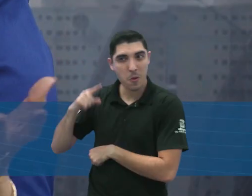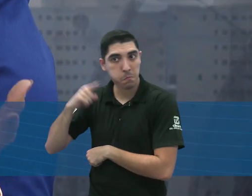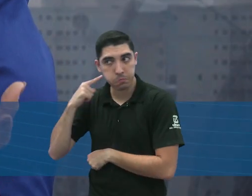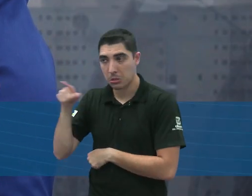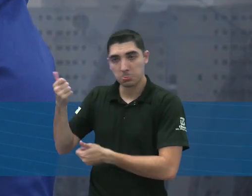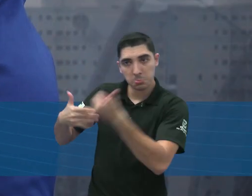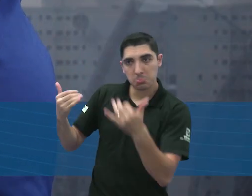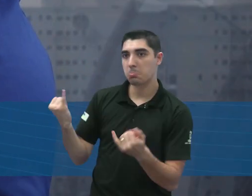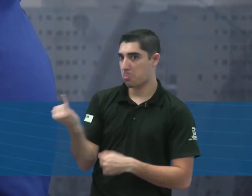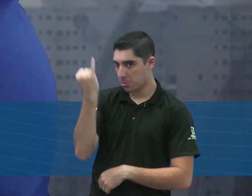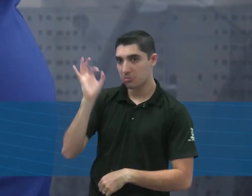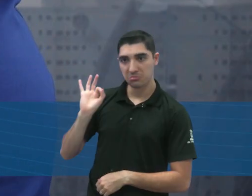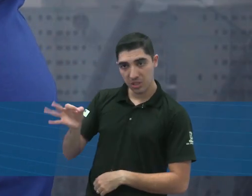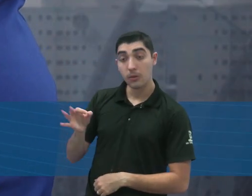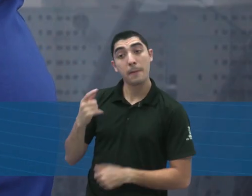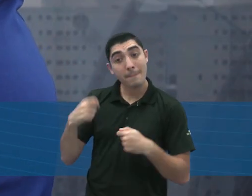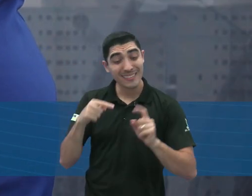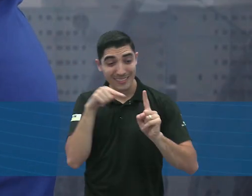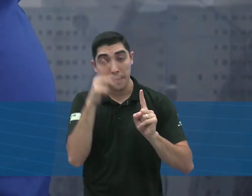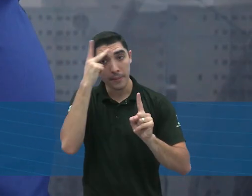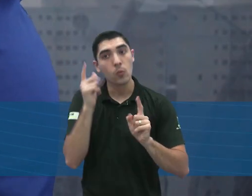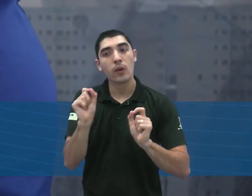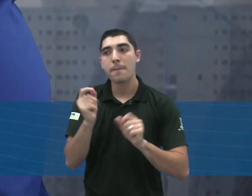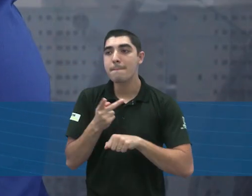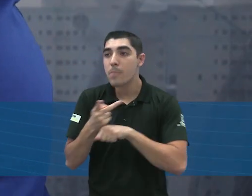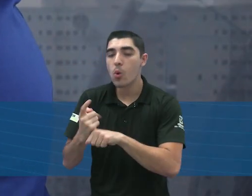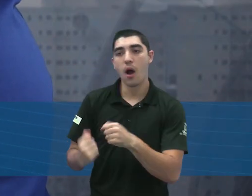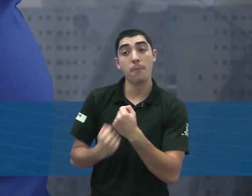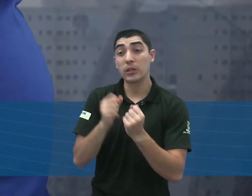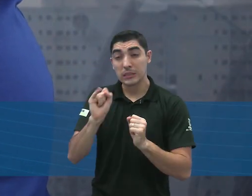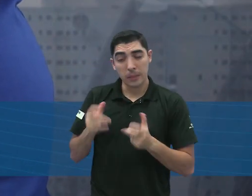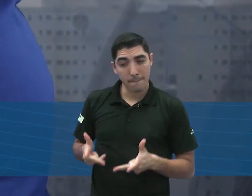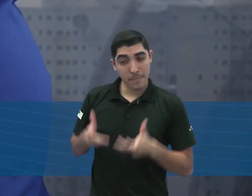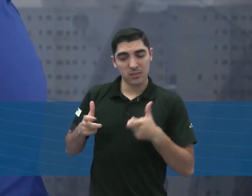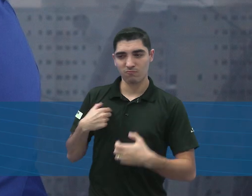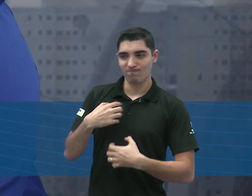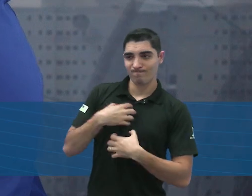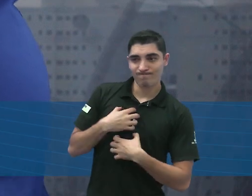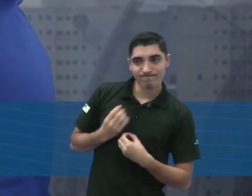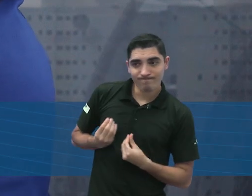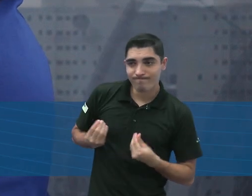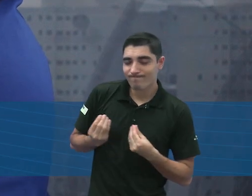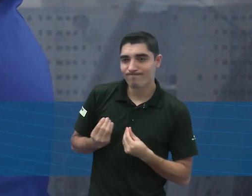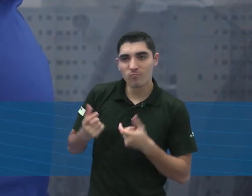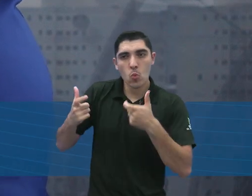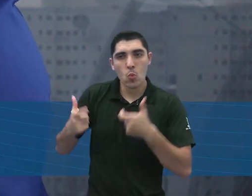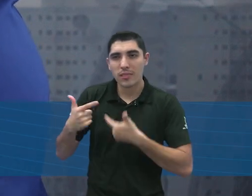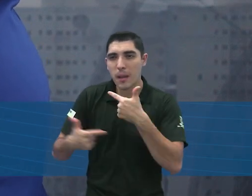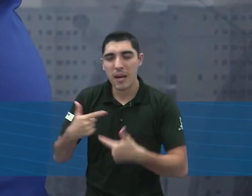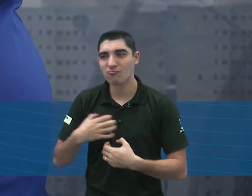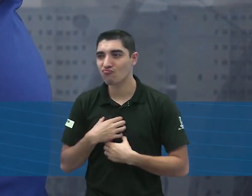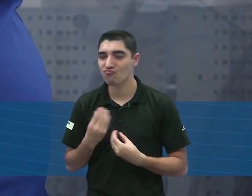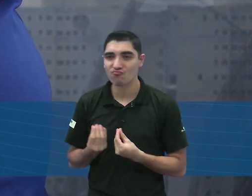muito importante, né? E buscar apoio, né? Nos primeiros sinais, né, que a pessoa vê ali que o ambiente não está muito adequado, que